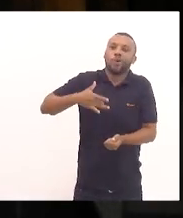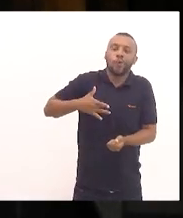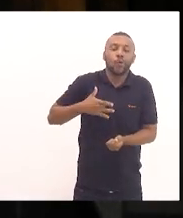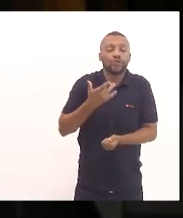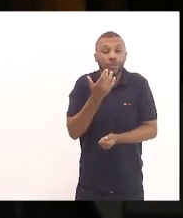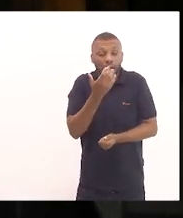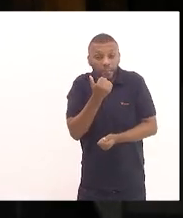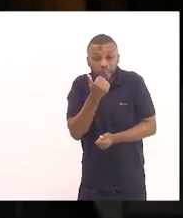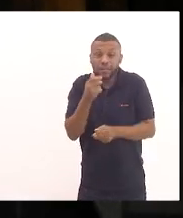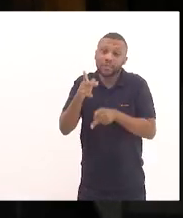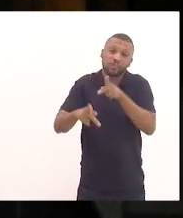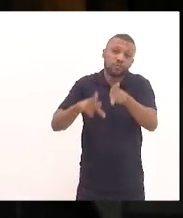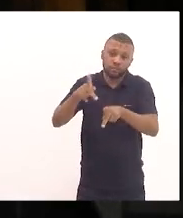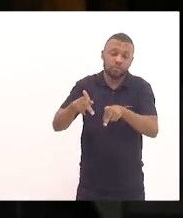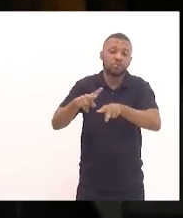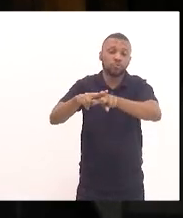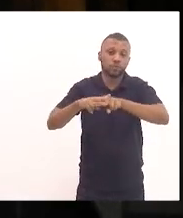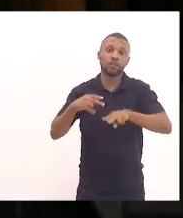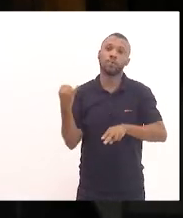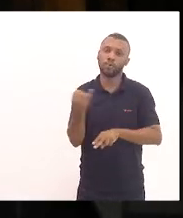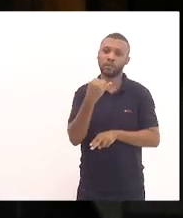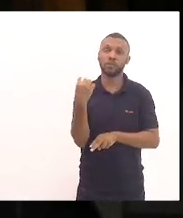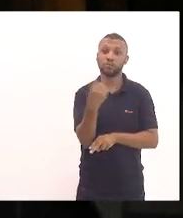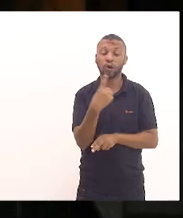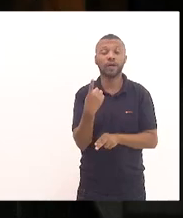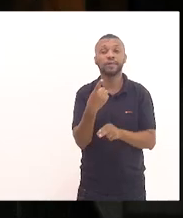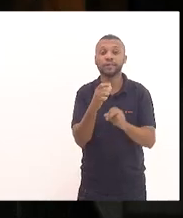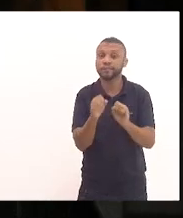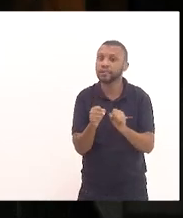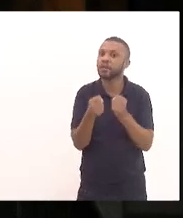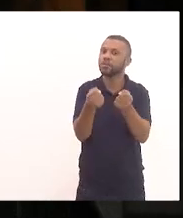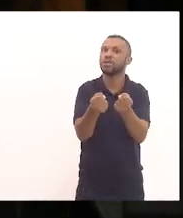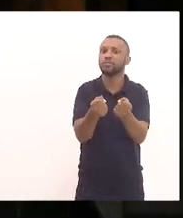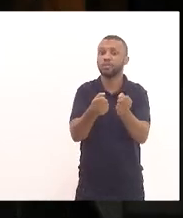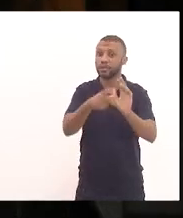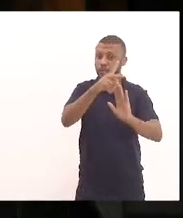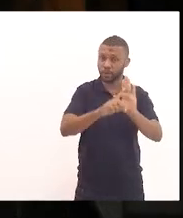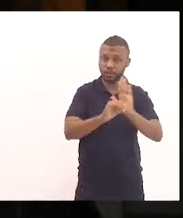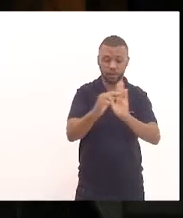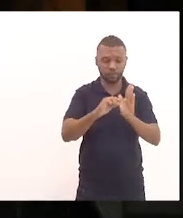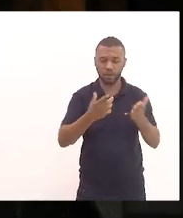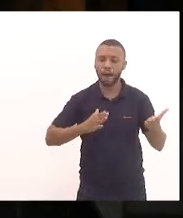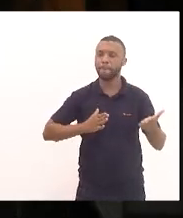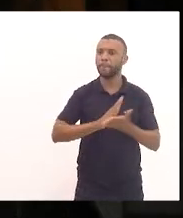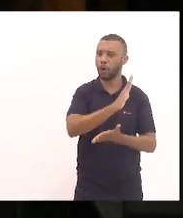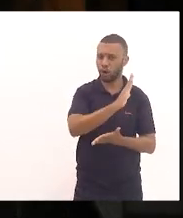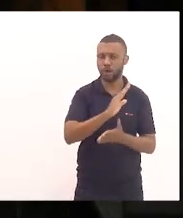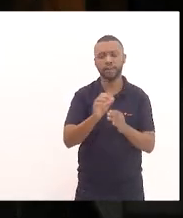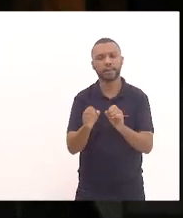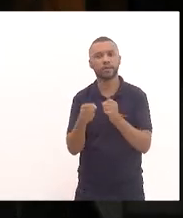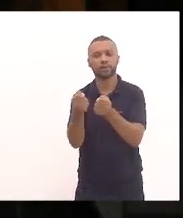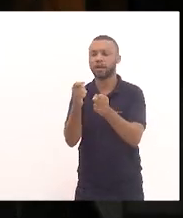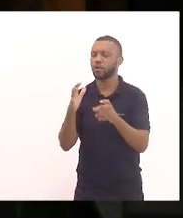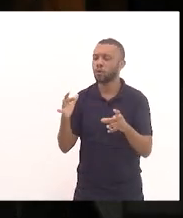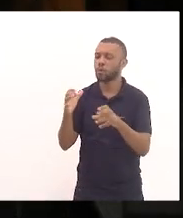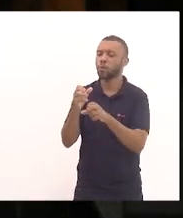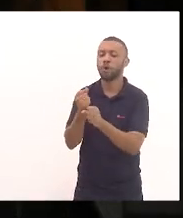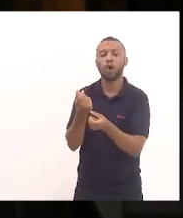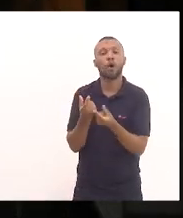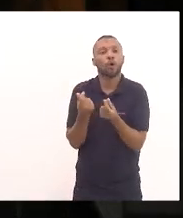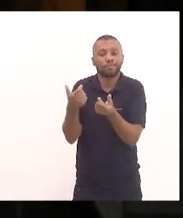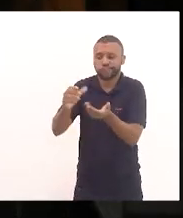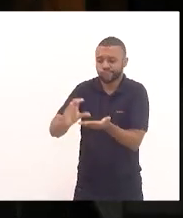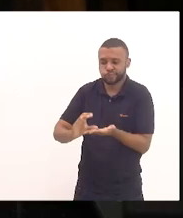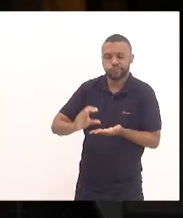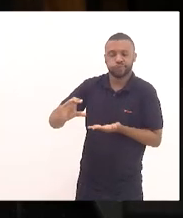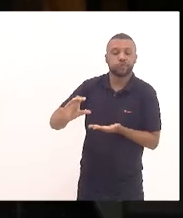que nós asseguremos a aprovação desse projeto, possamos garantir o lastro orçamentário e, afinal de contas, tenha